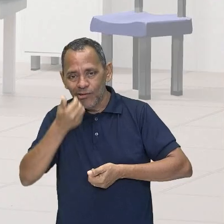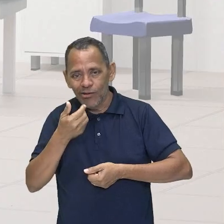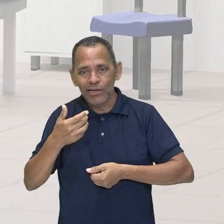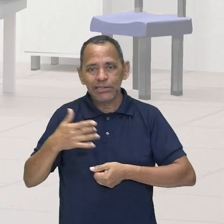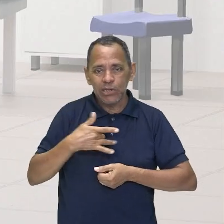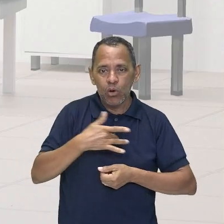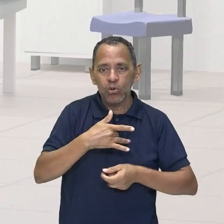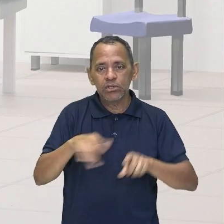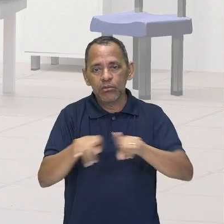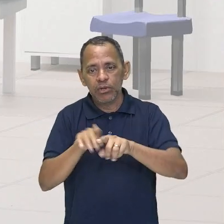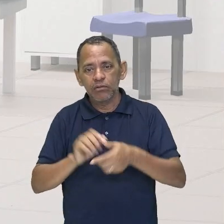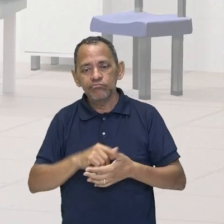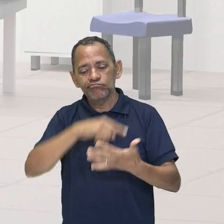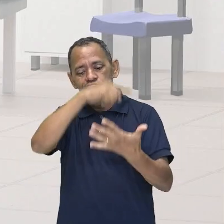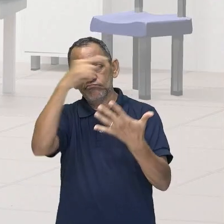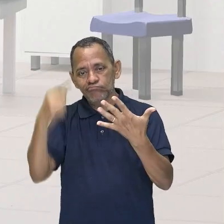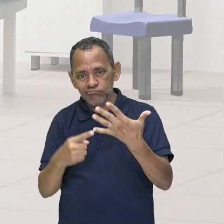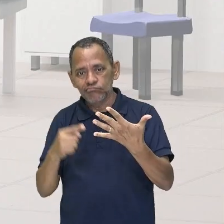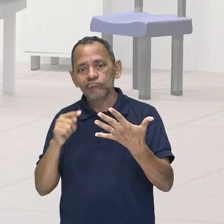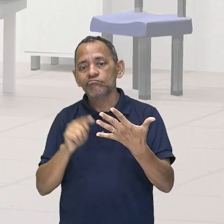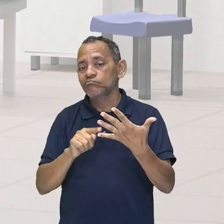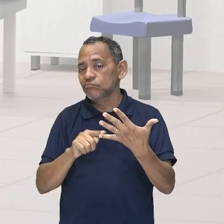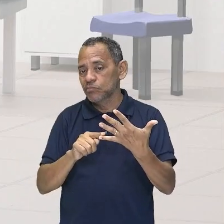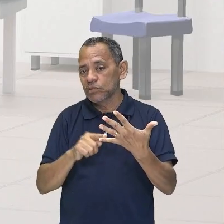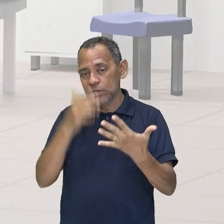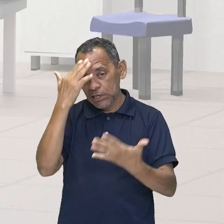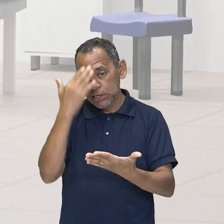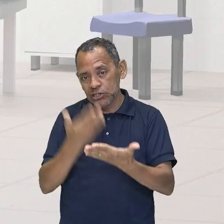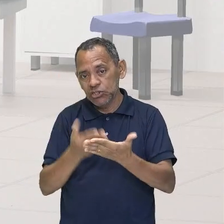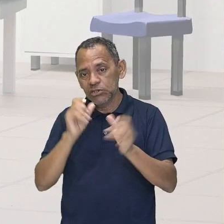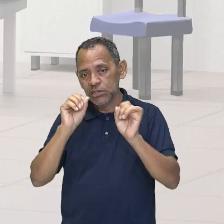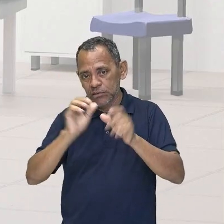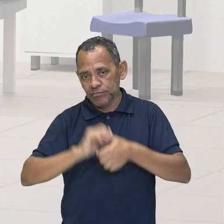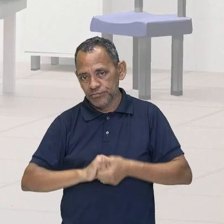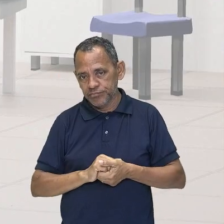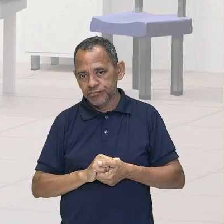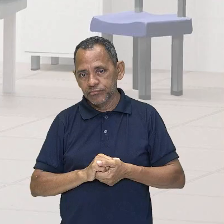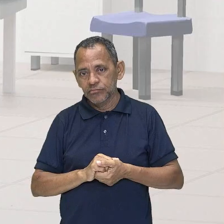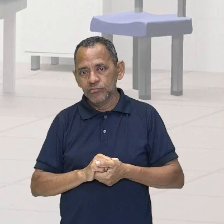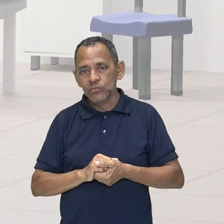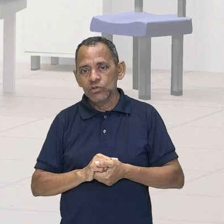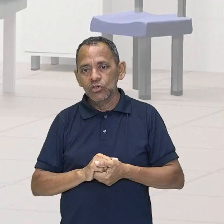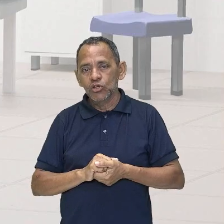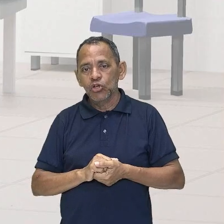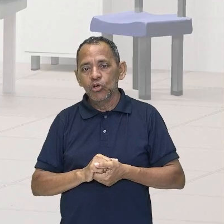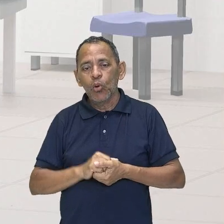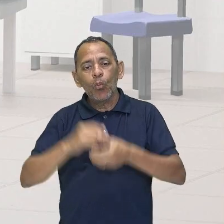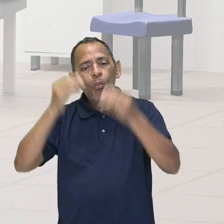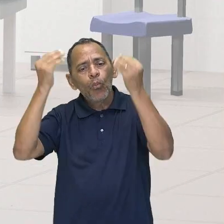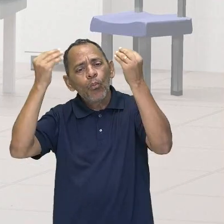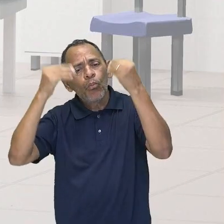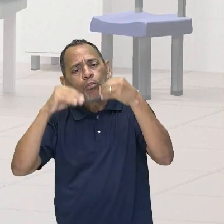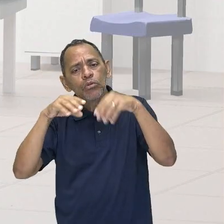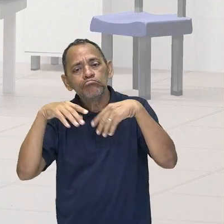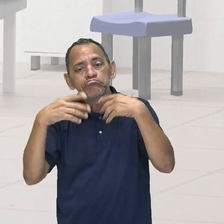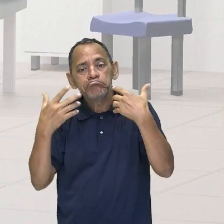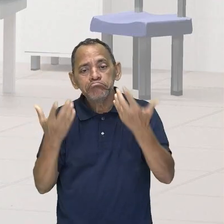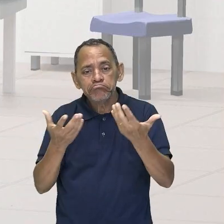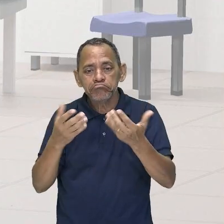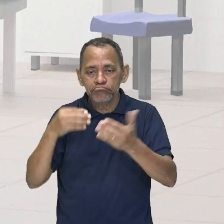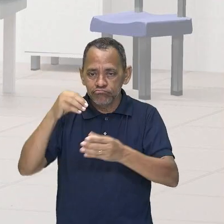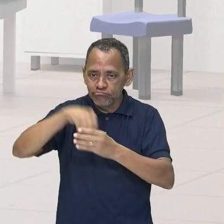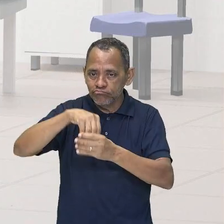são pontos que nós devemos considerar. Então, quais são os prejuízos desse processo aí que